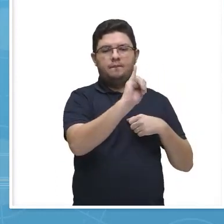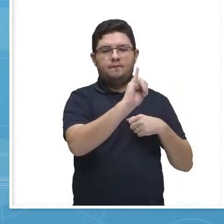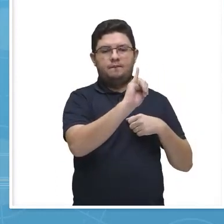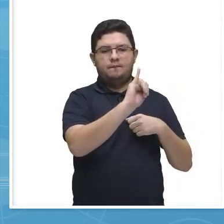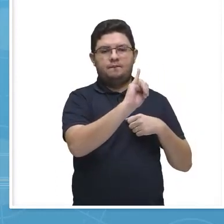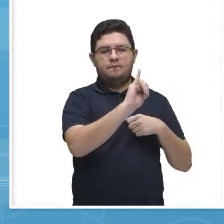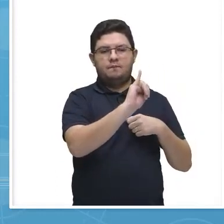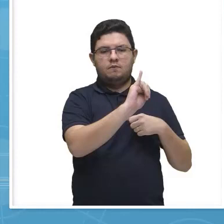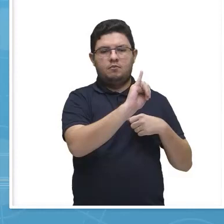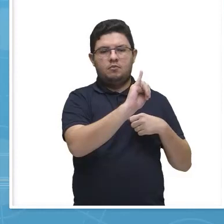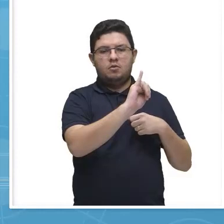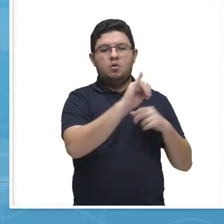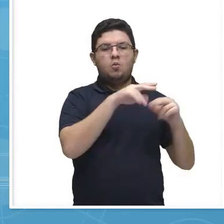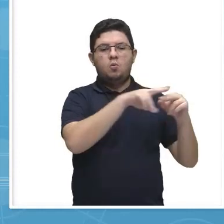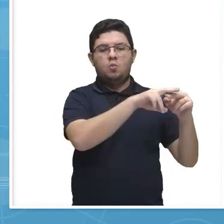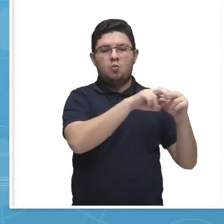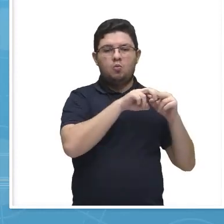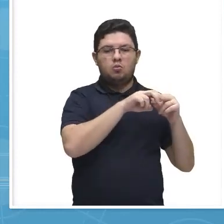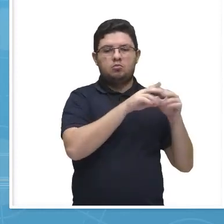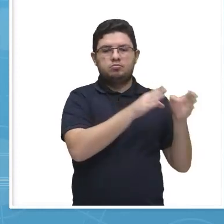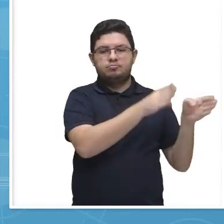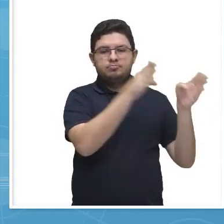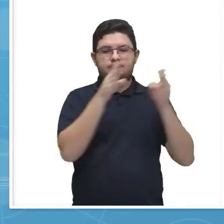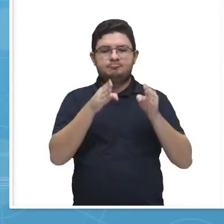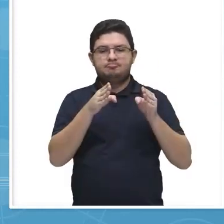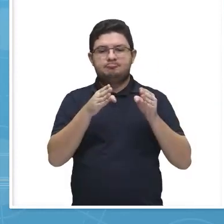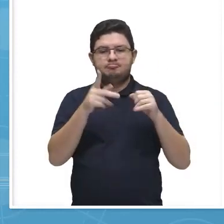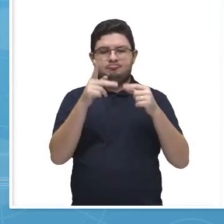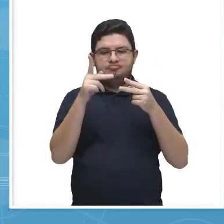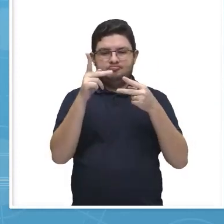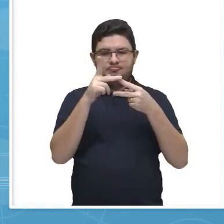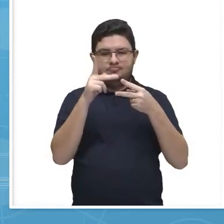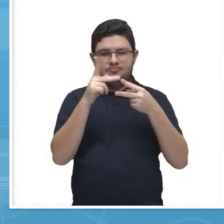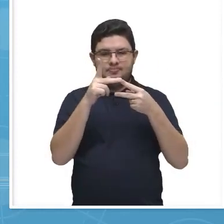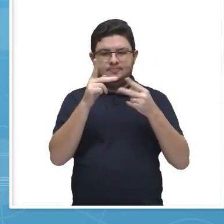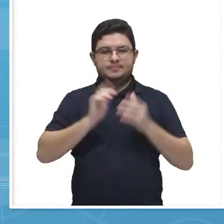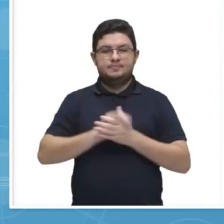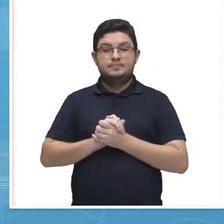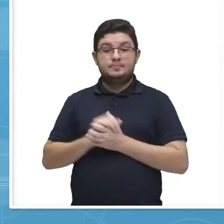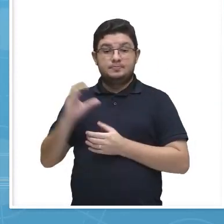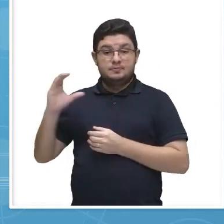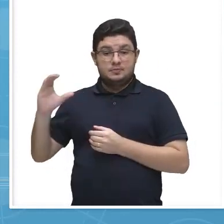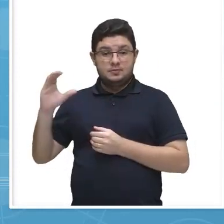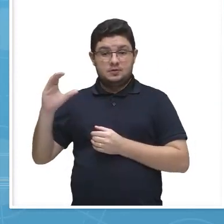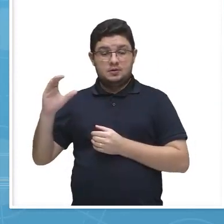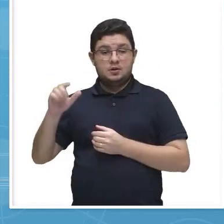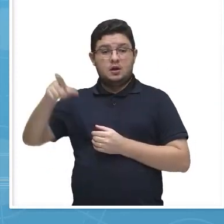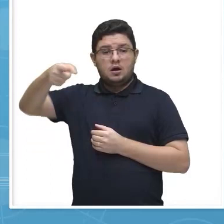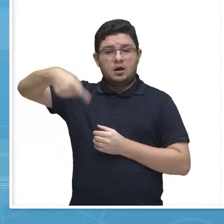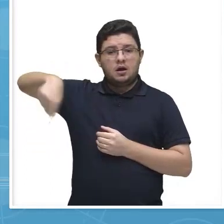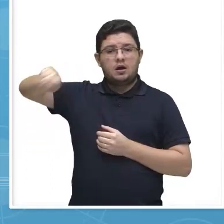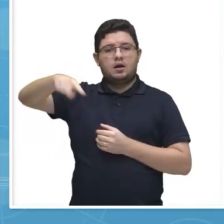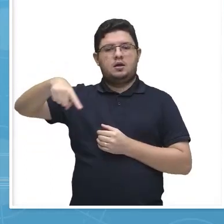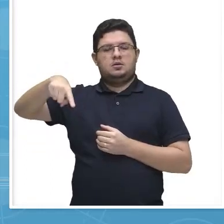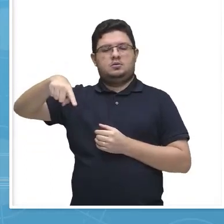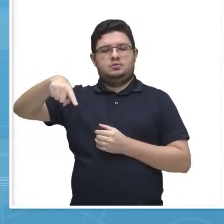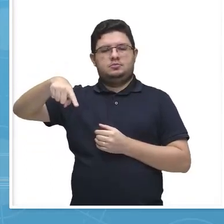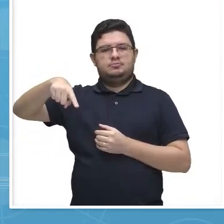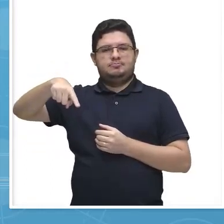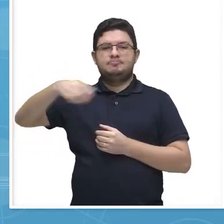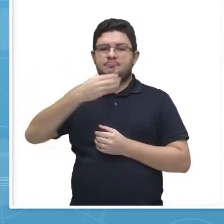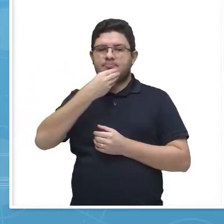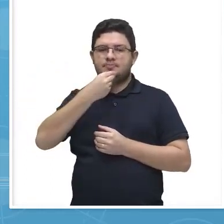Objeto indireto. Eles obedecem aos responsáveis. Eles, sujeito, obedecem, tudo é